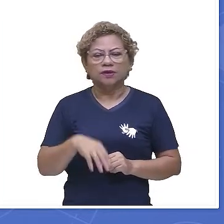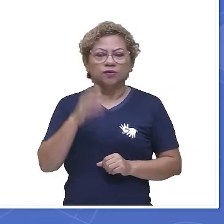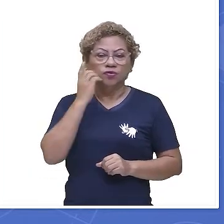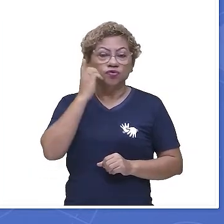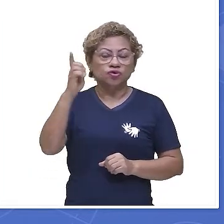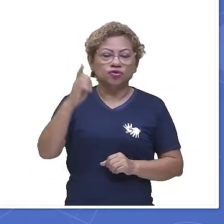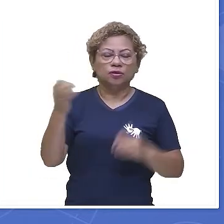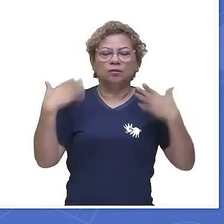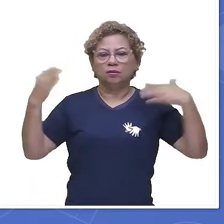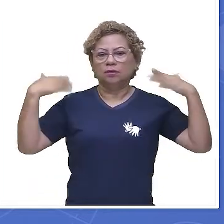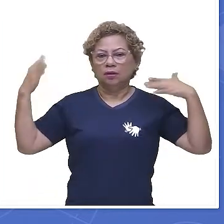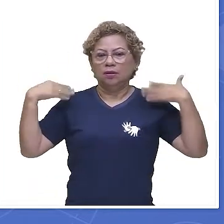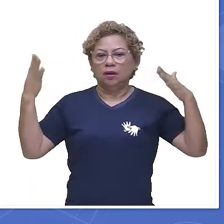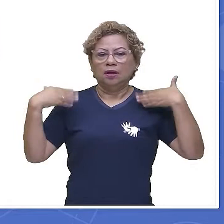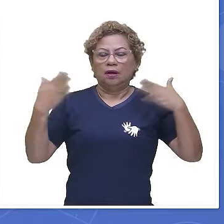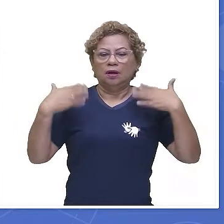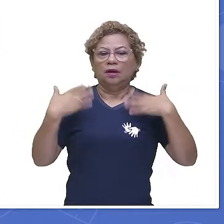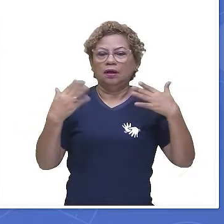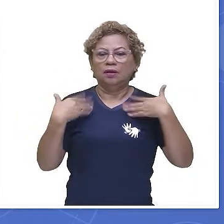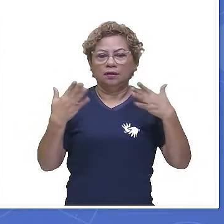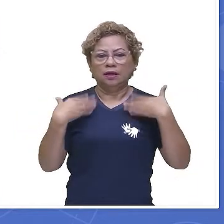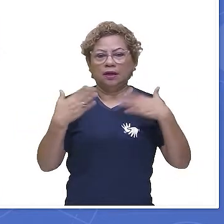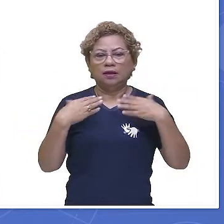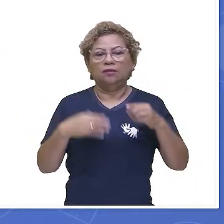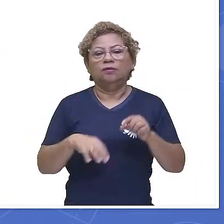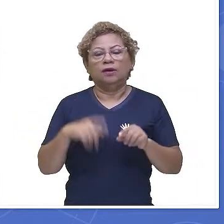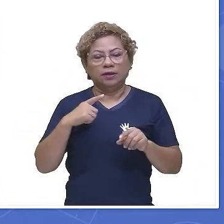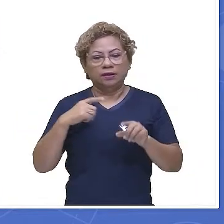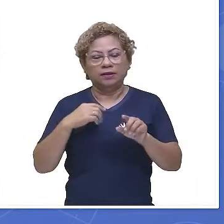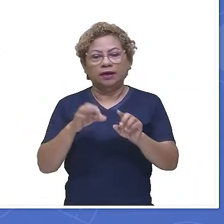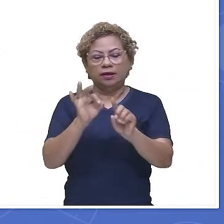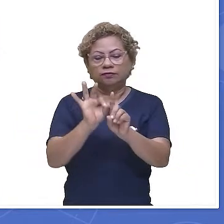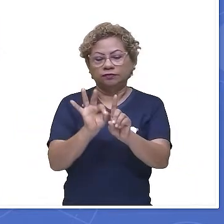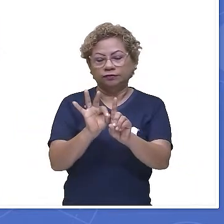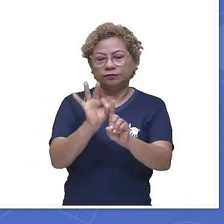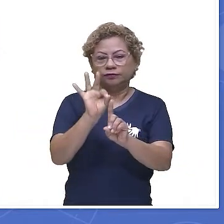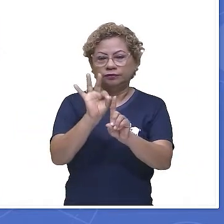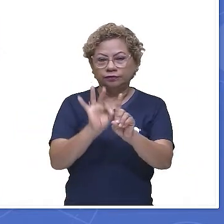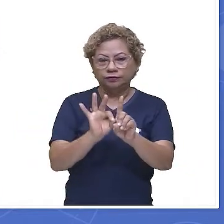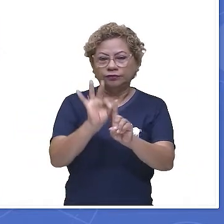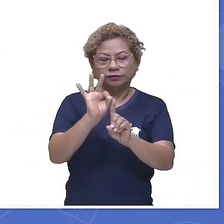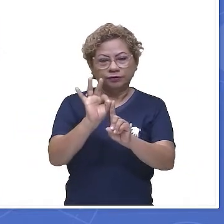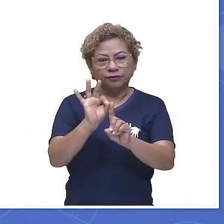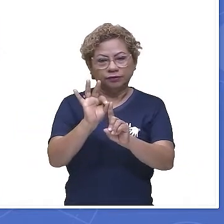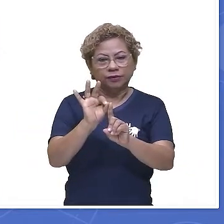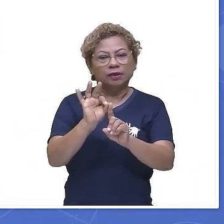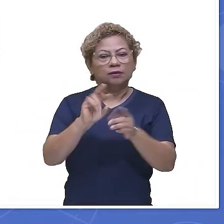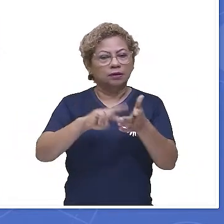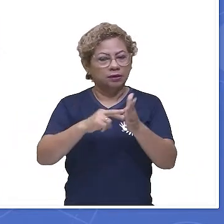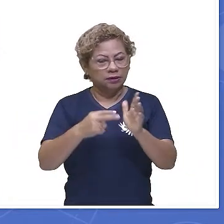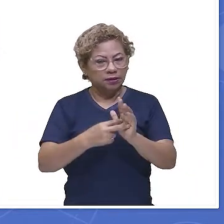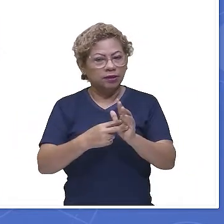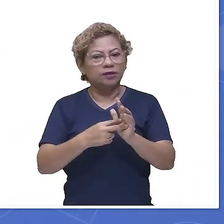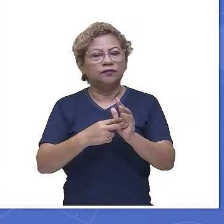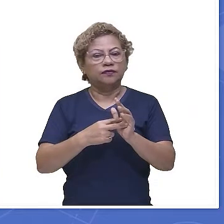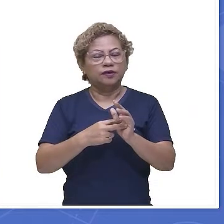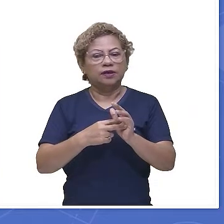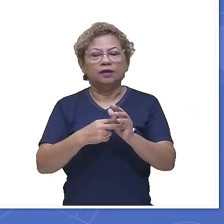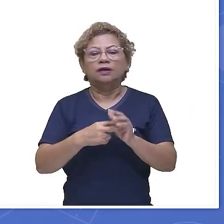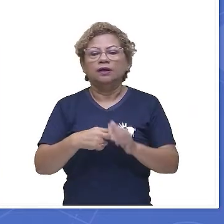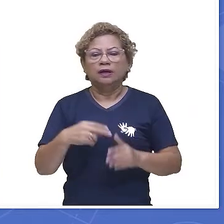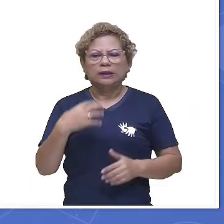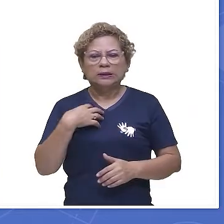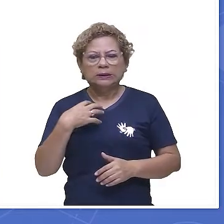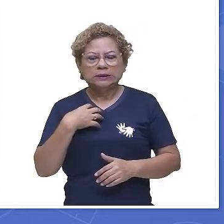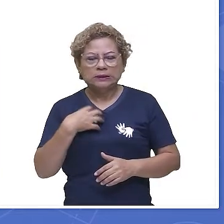sol, um dia muito quente. Nós temos o termômetro, que é o aparelho que é usado para medir as temperaturas dos objetos,